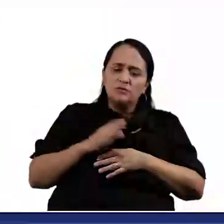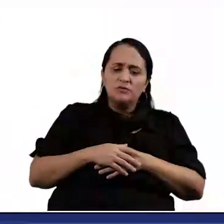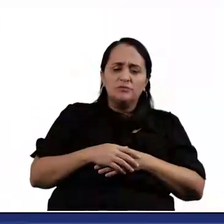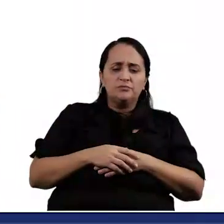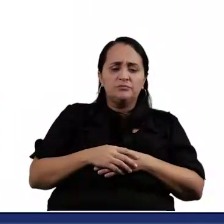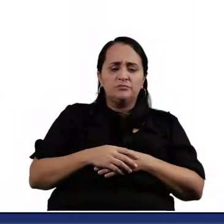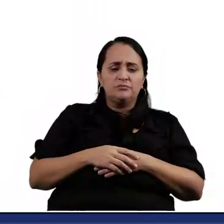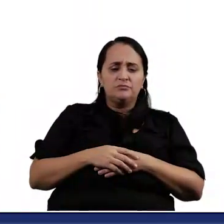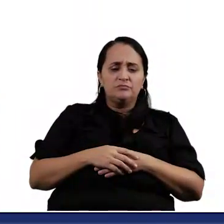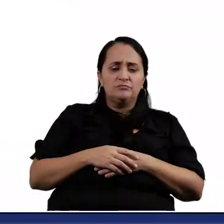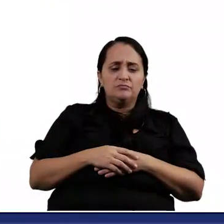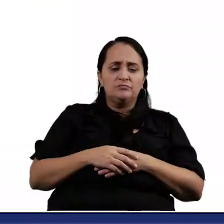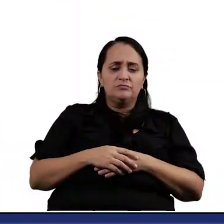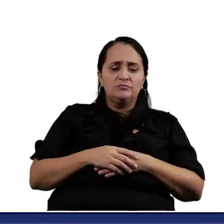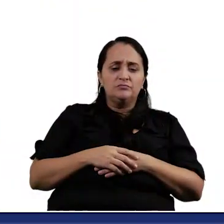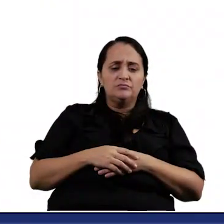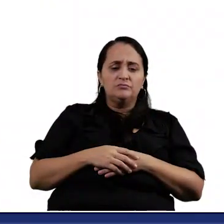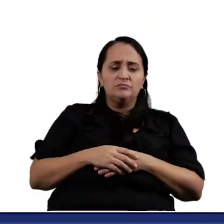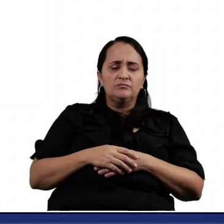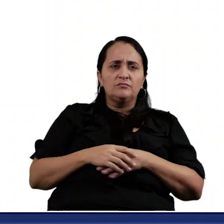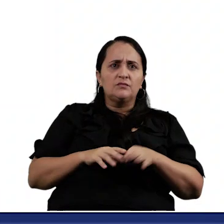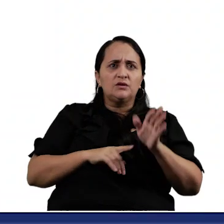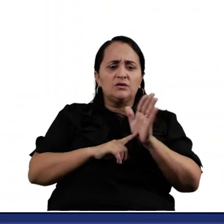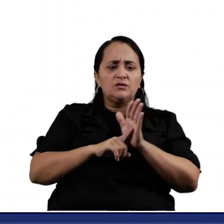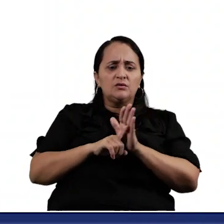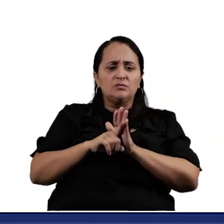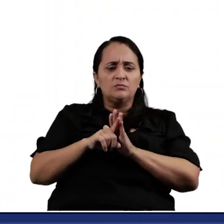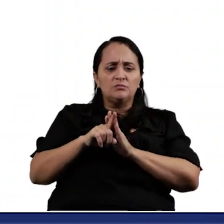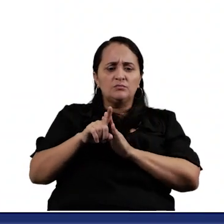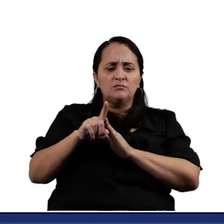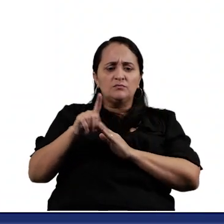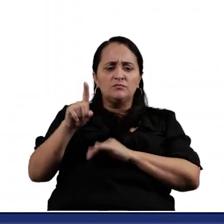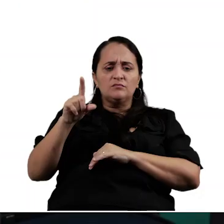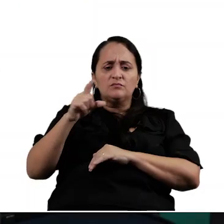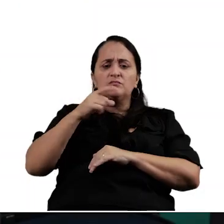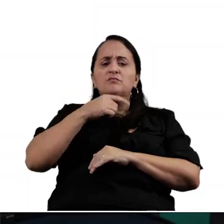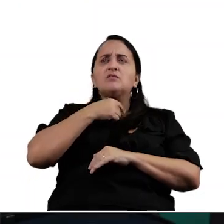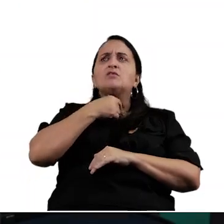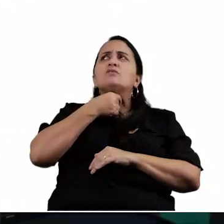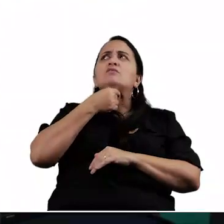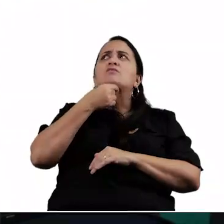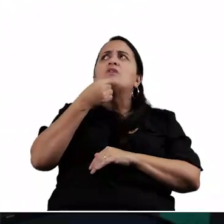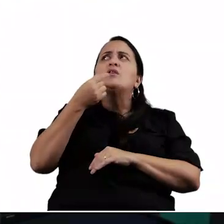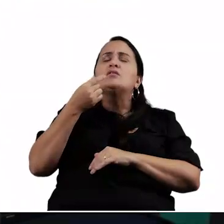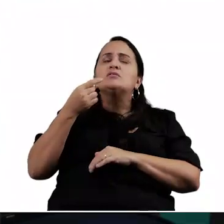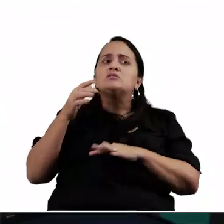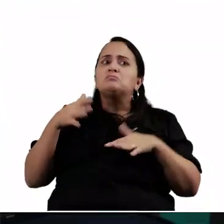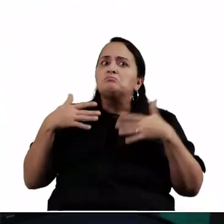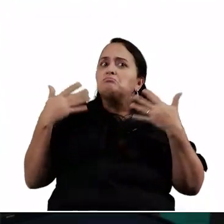e a pergunta foi feita por uma voz de quem será essa voz o que vocês acham